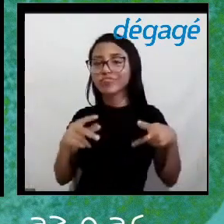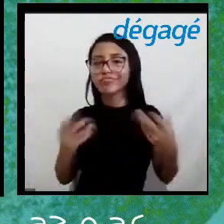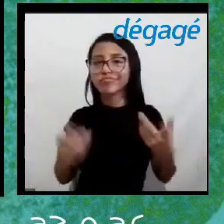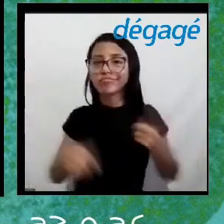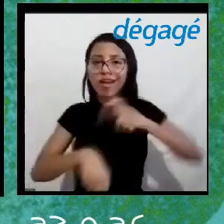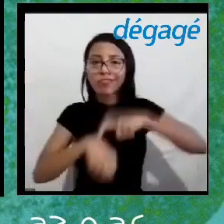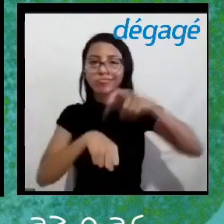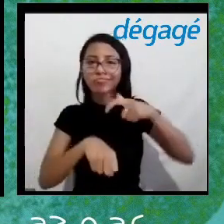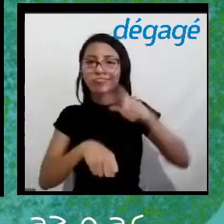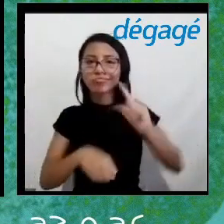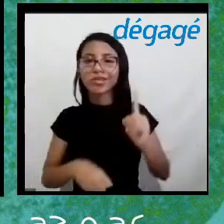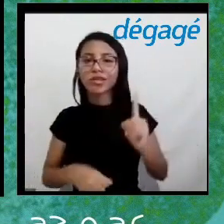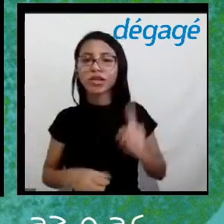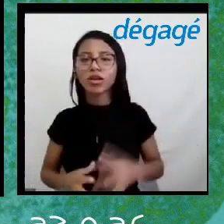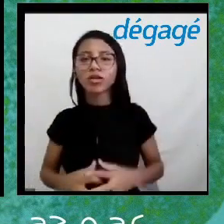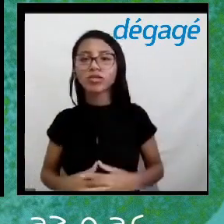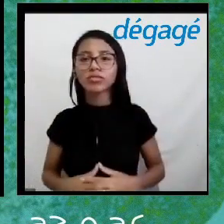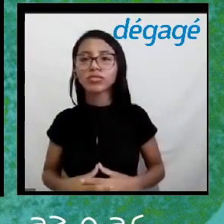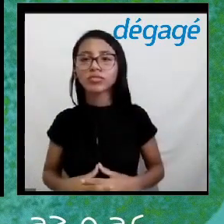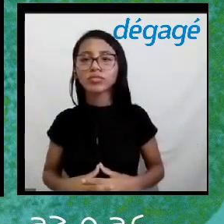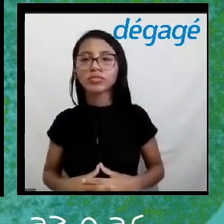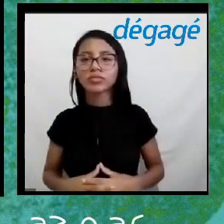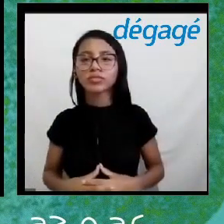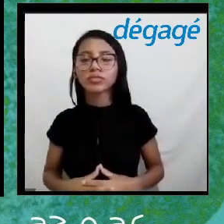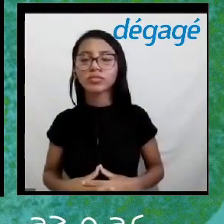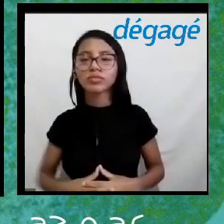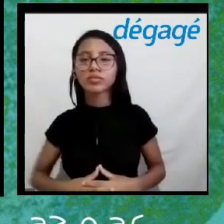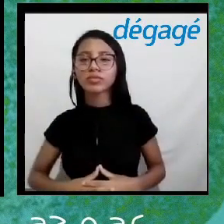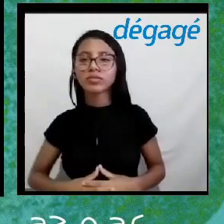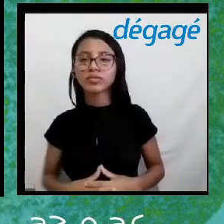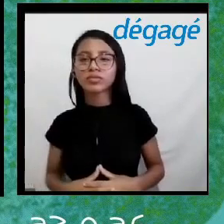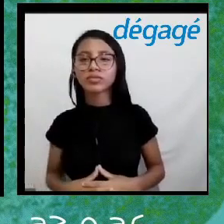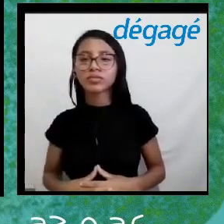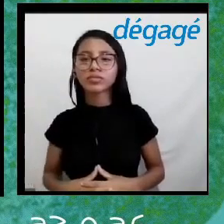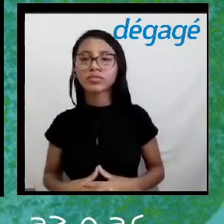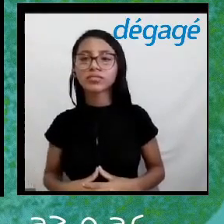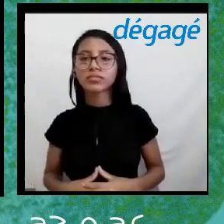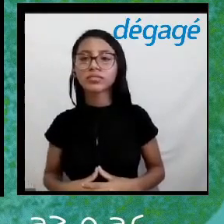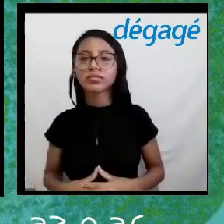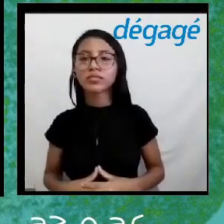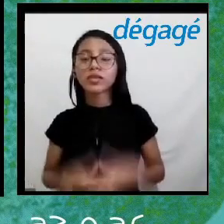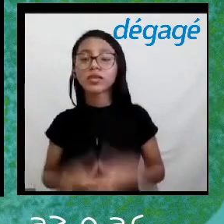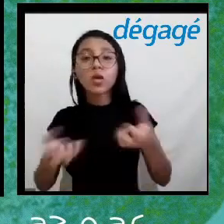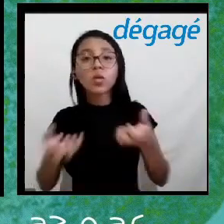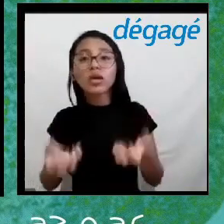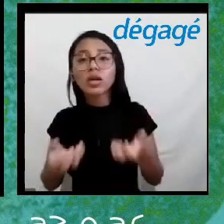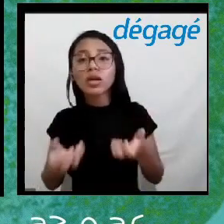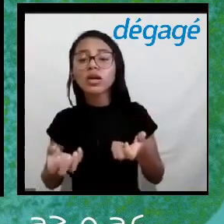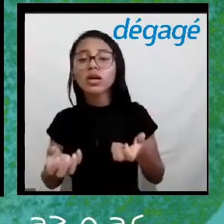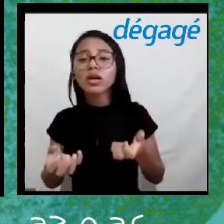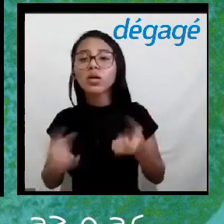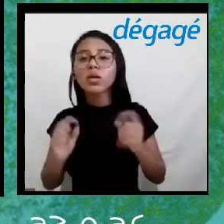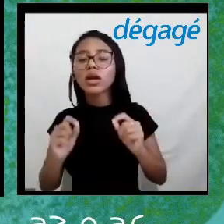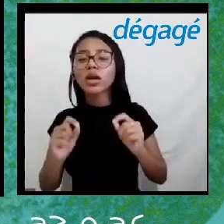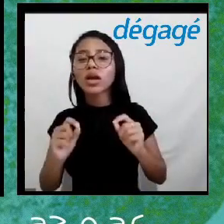Você quer que coloque algum trecho com som? De repente tem um trecho que é